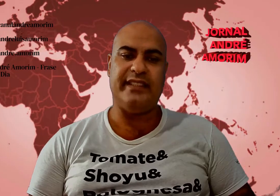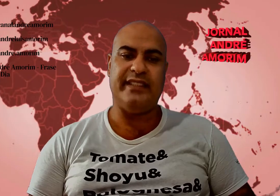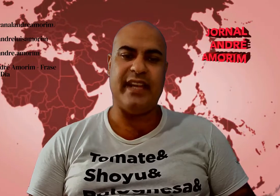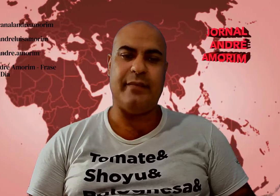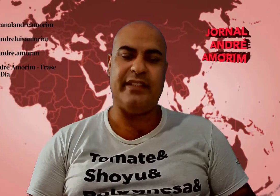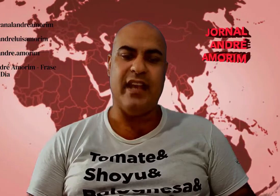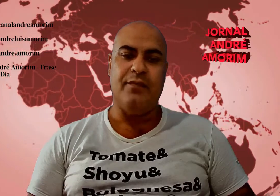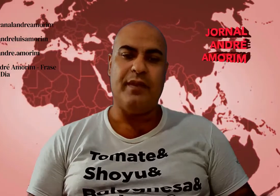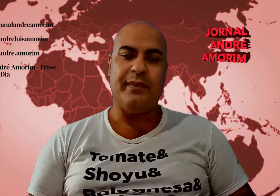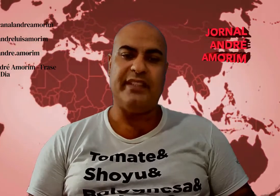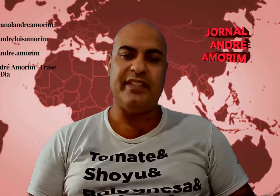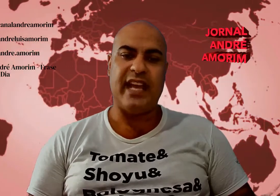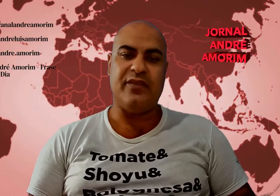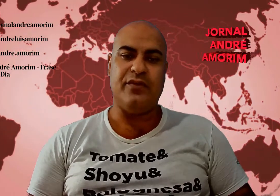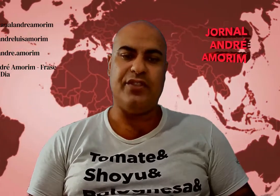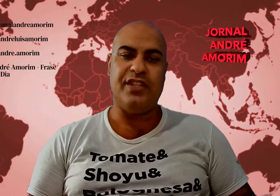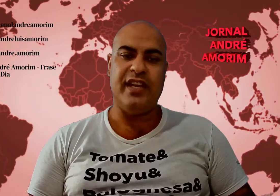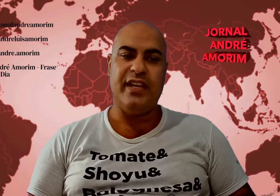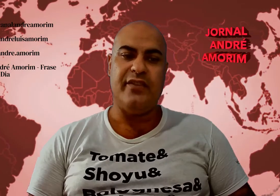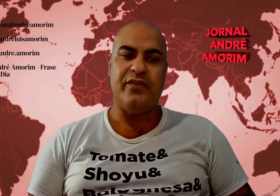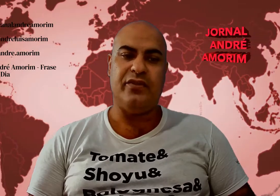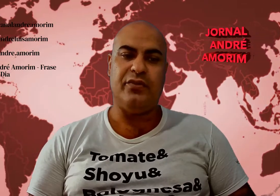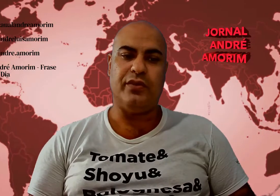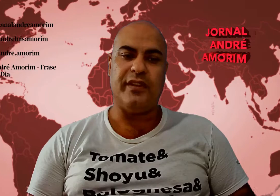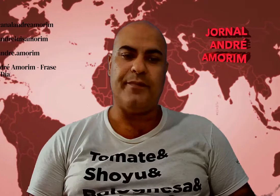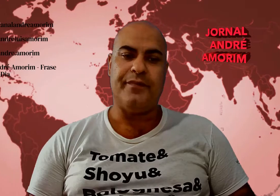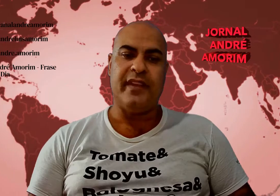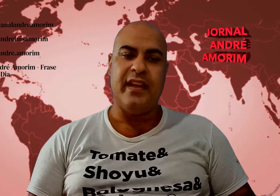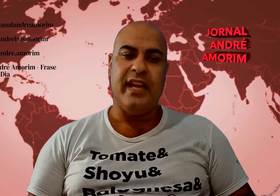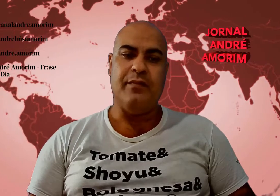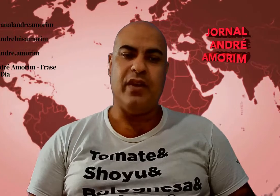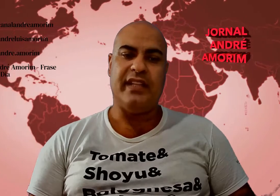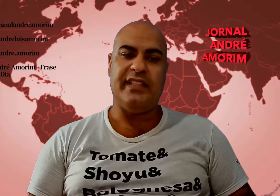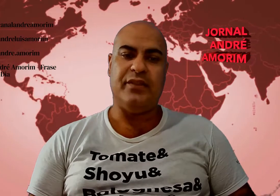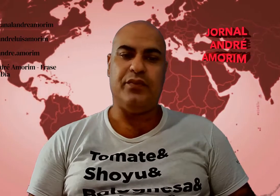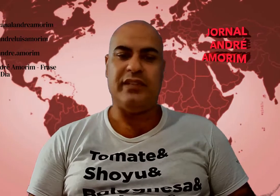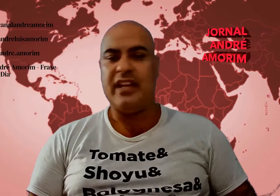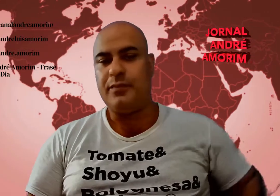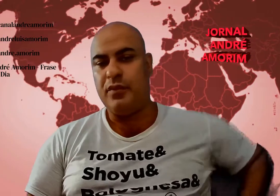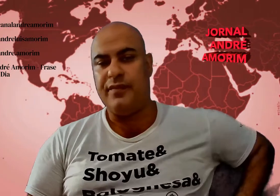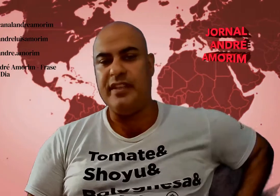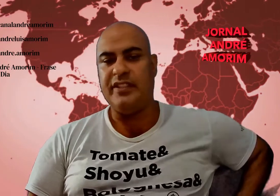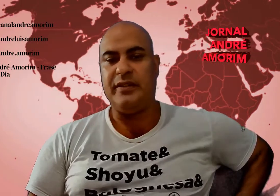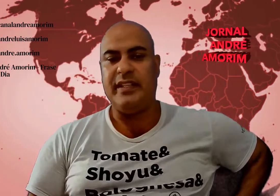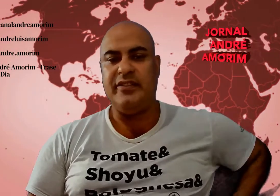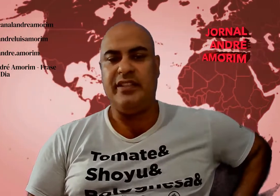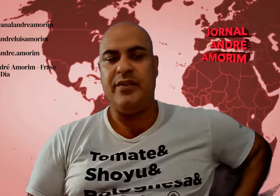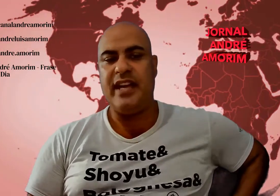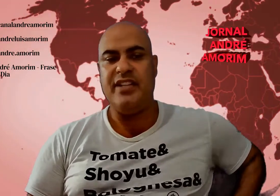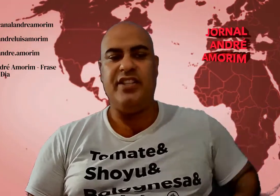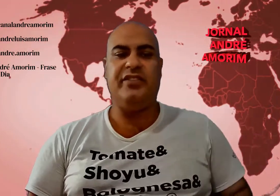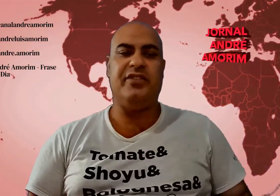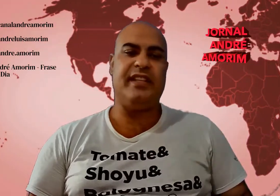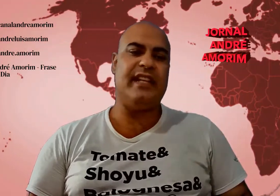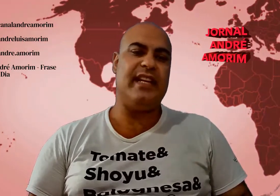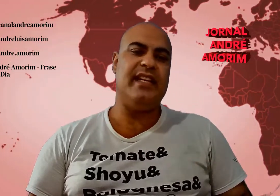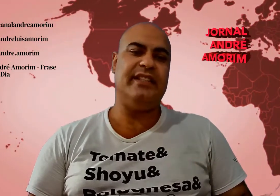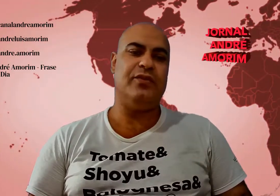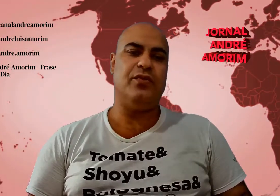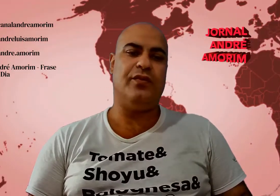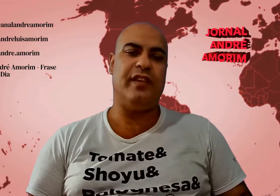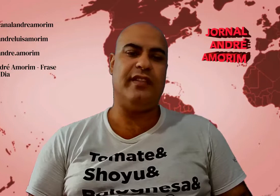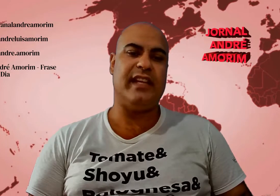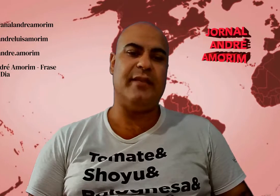com a Indra Systems, uma empresa de tecnologia e consultoria. Embora tenha sido fundada por venezuelanos, não há indícios de que